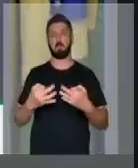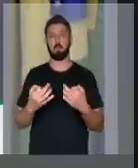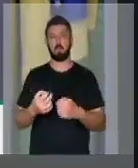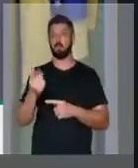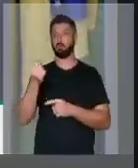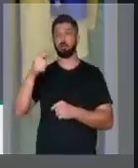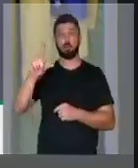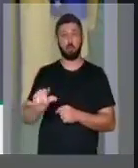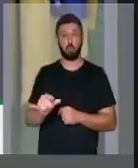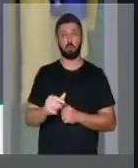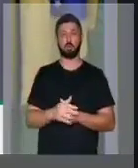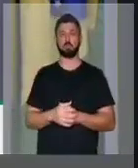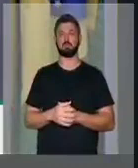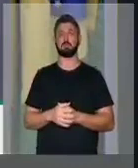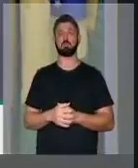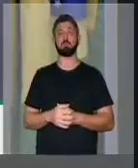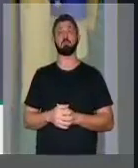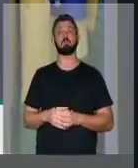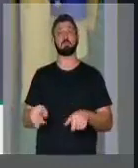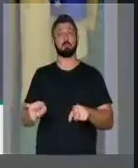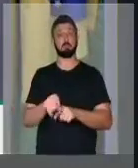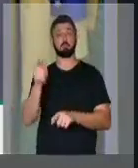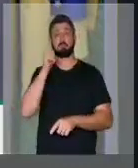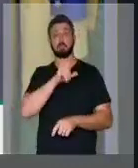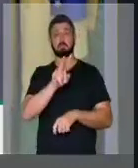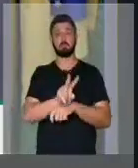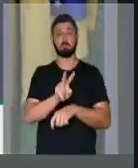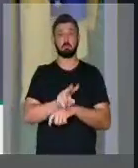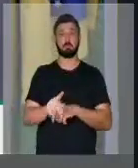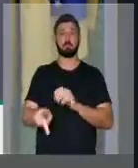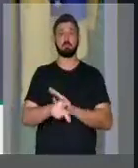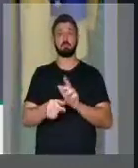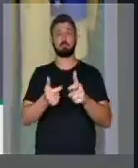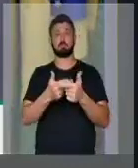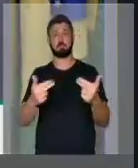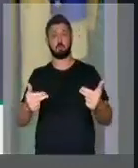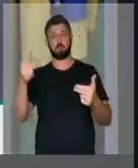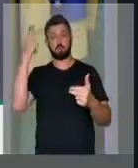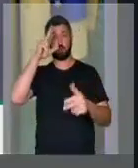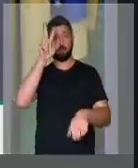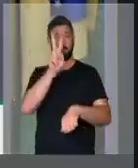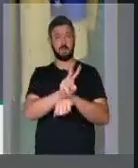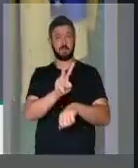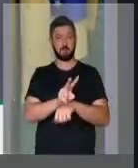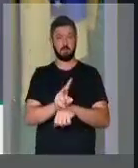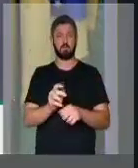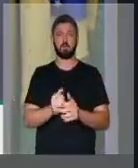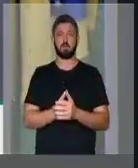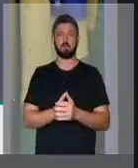recursos, da preservação do nosso patrimônio histórico.